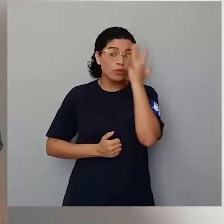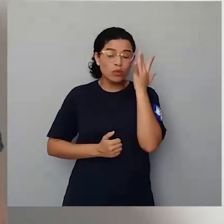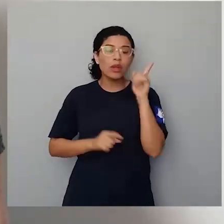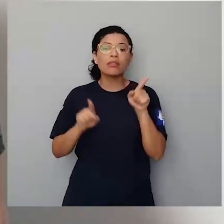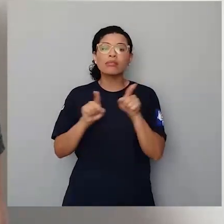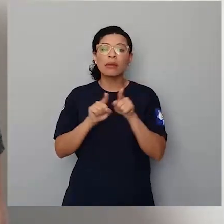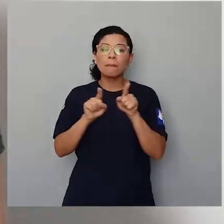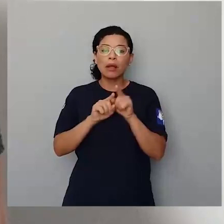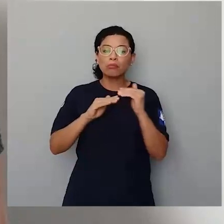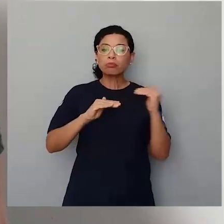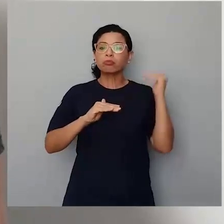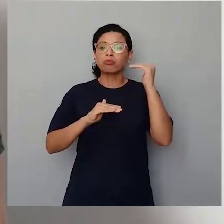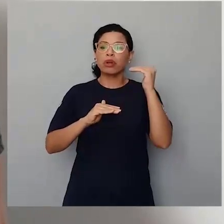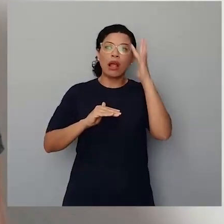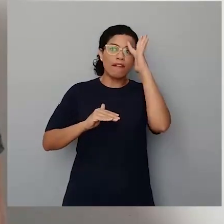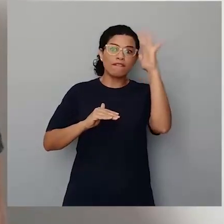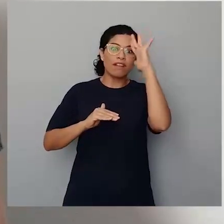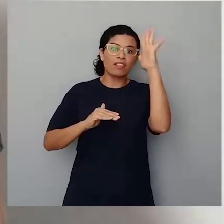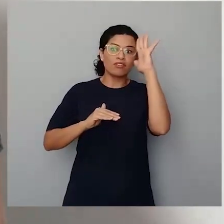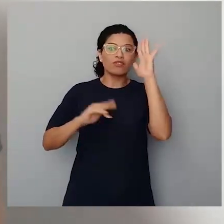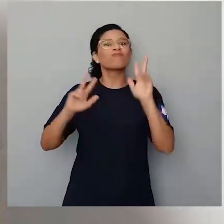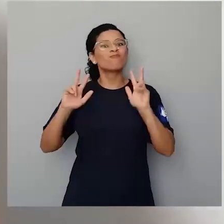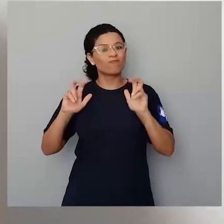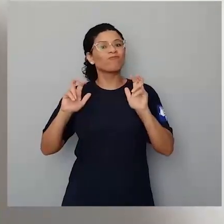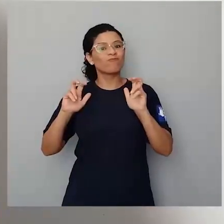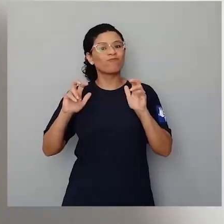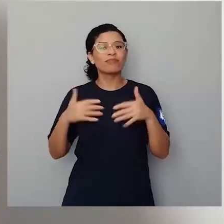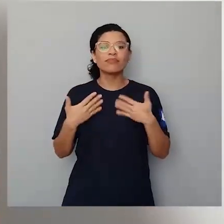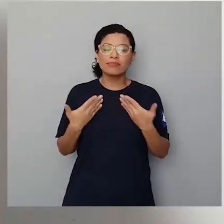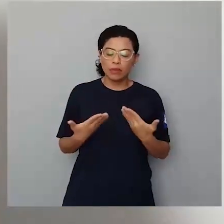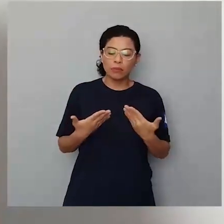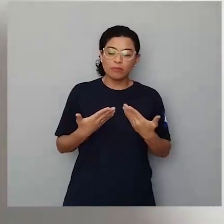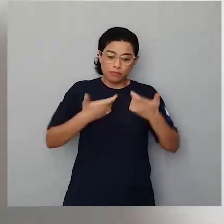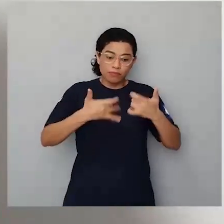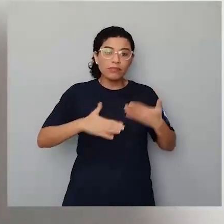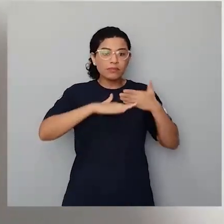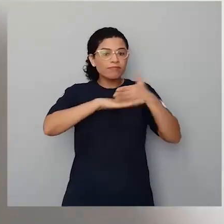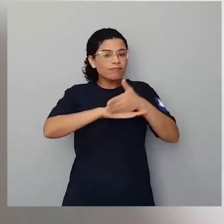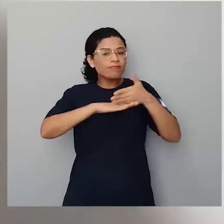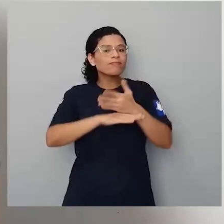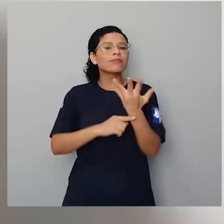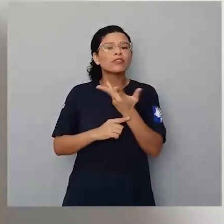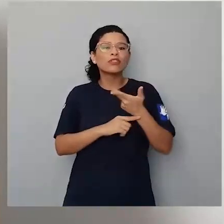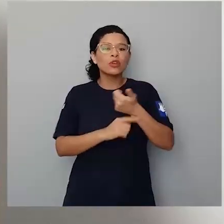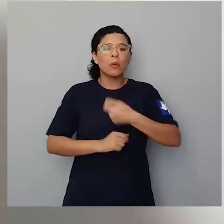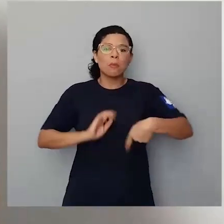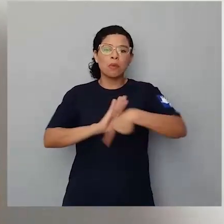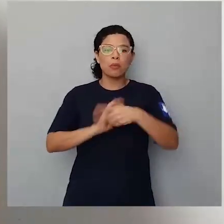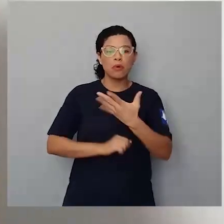muita autoridade refletir sobre o assunto, não é? E falando mais sobre intervenções